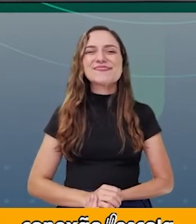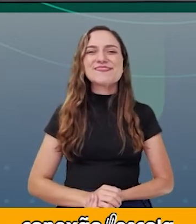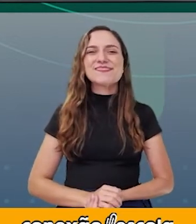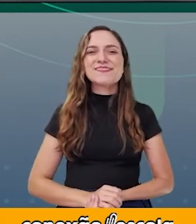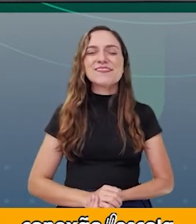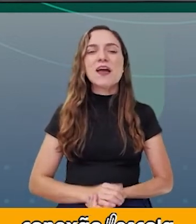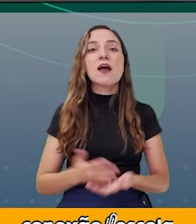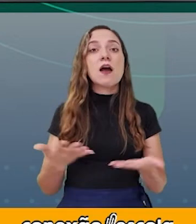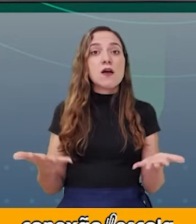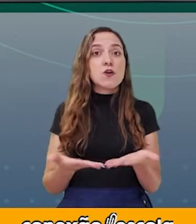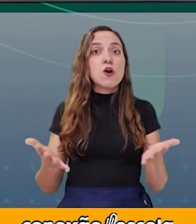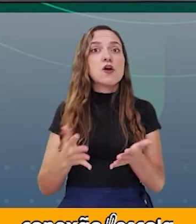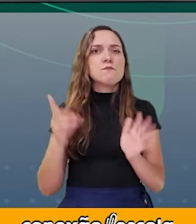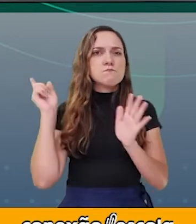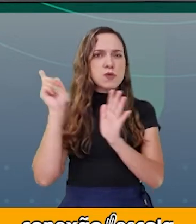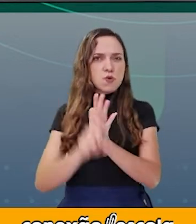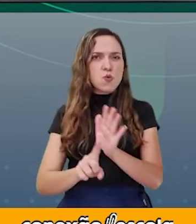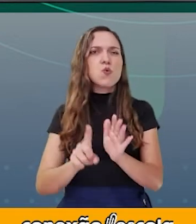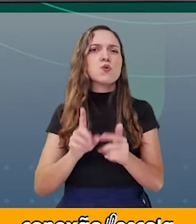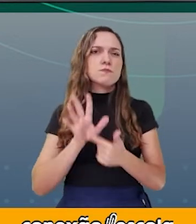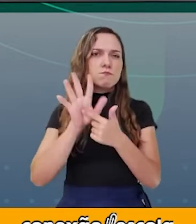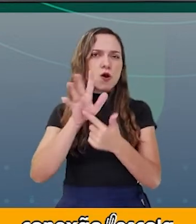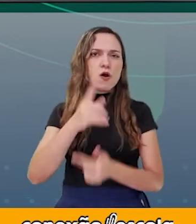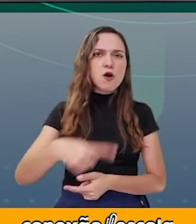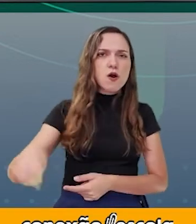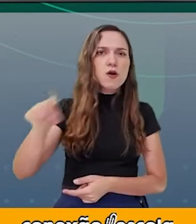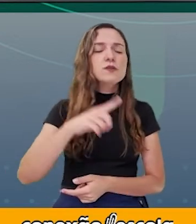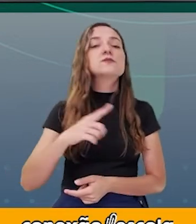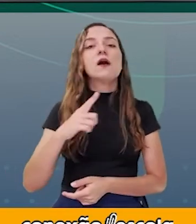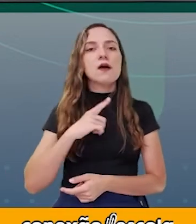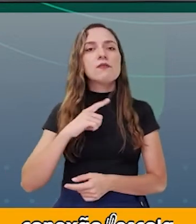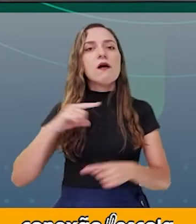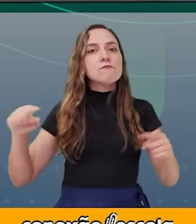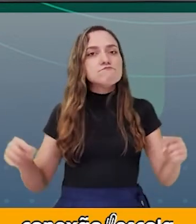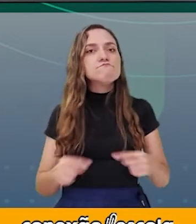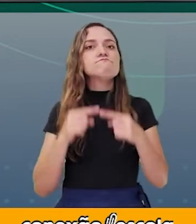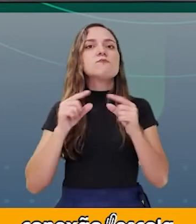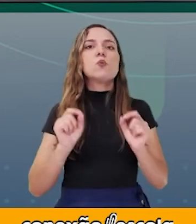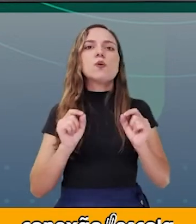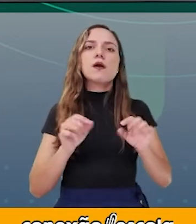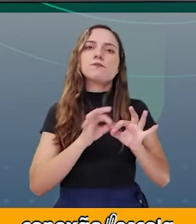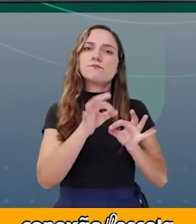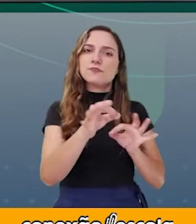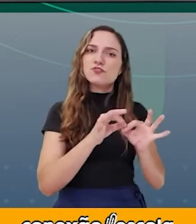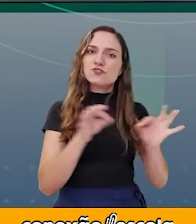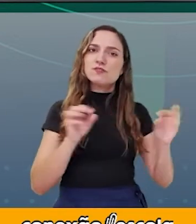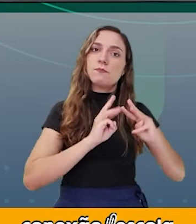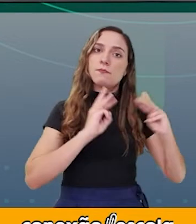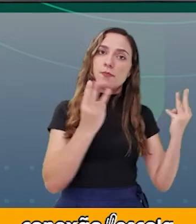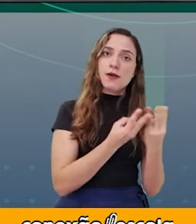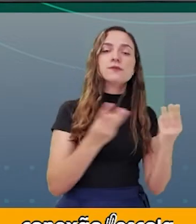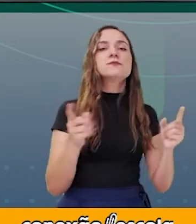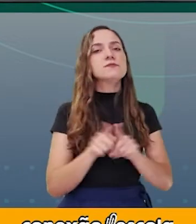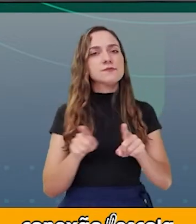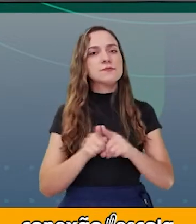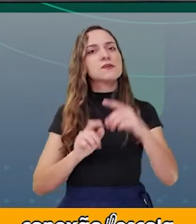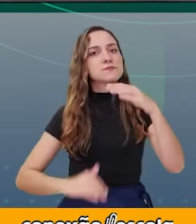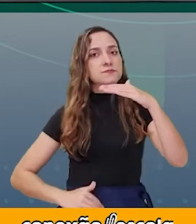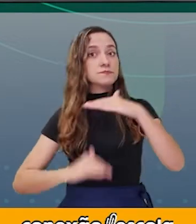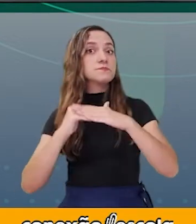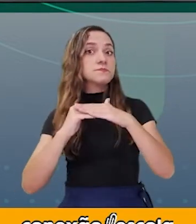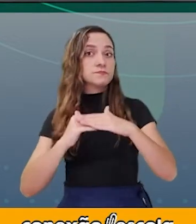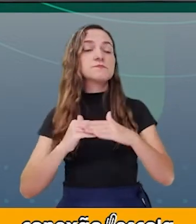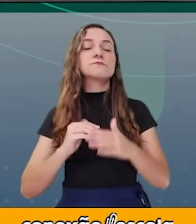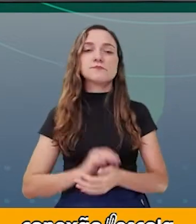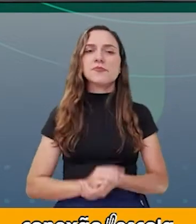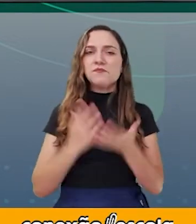Os problemas que eu vou apresentar hoje para você têm relação com as medidas de massa e de